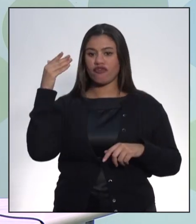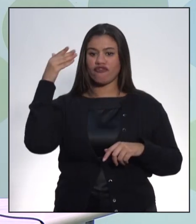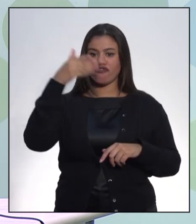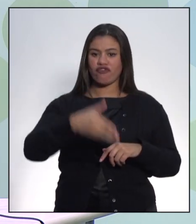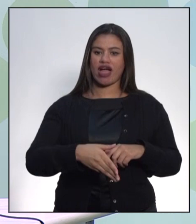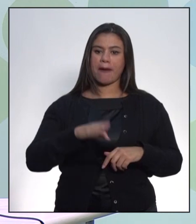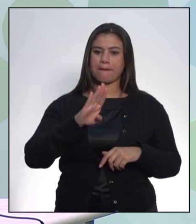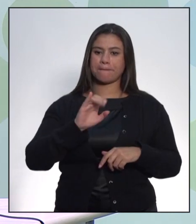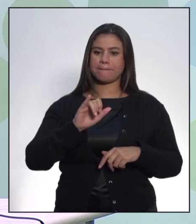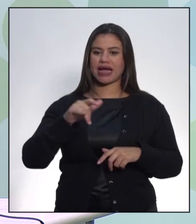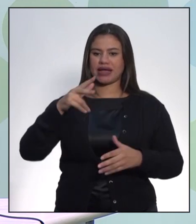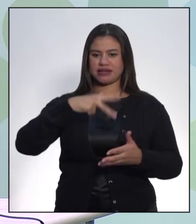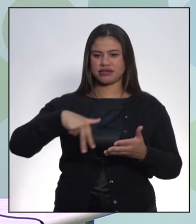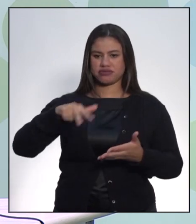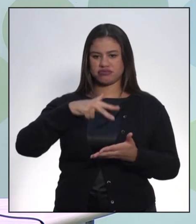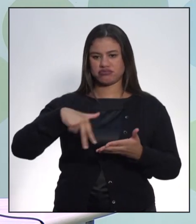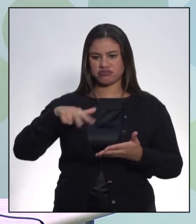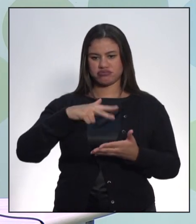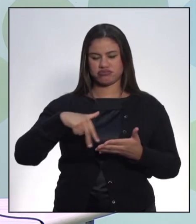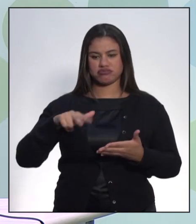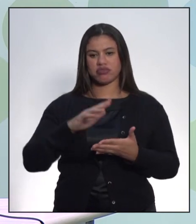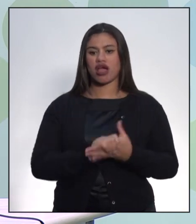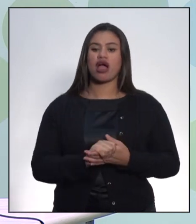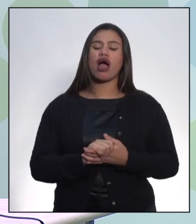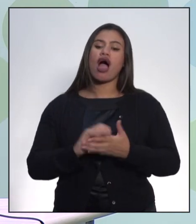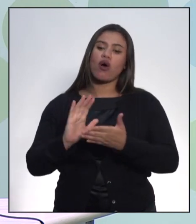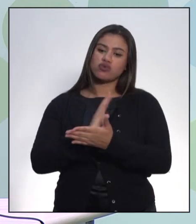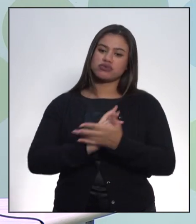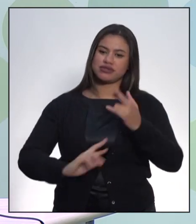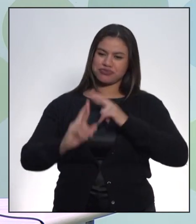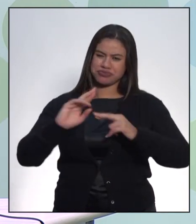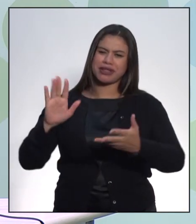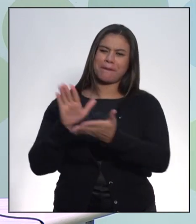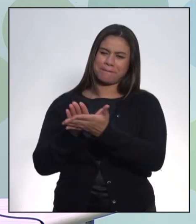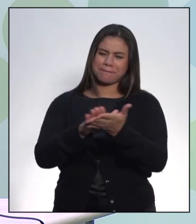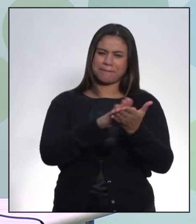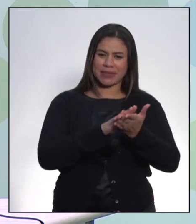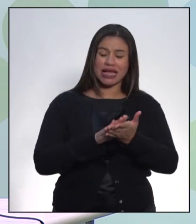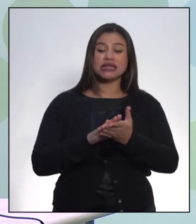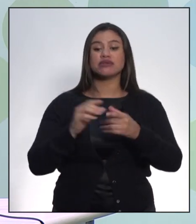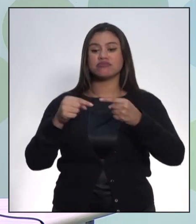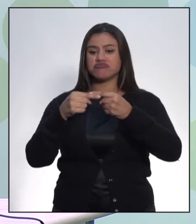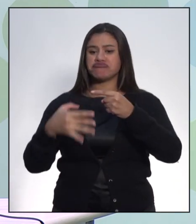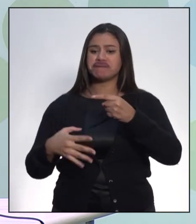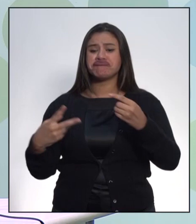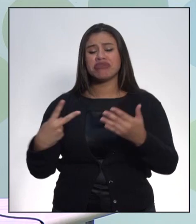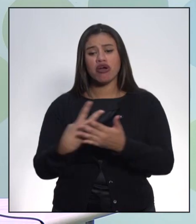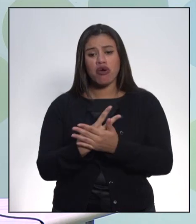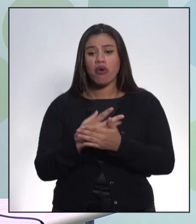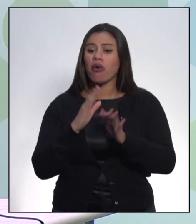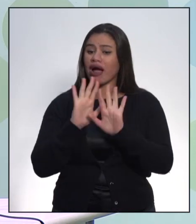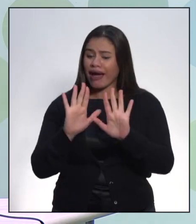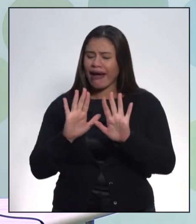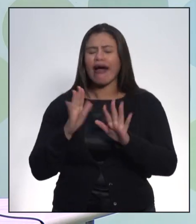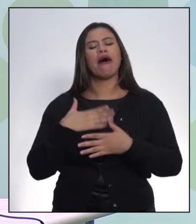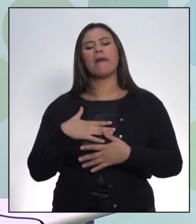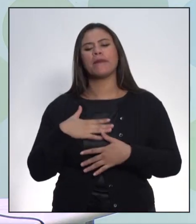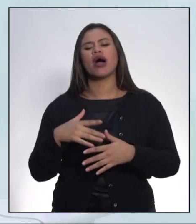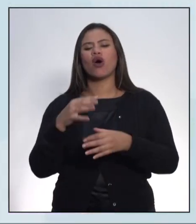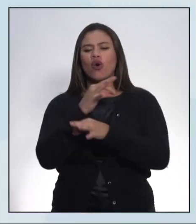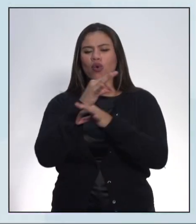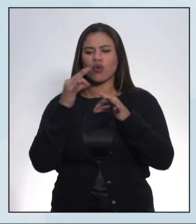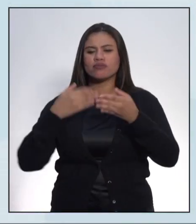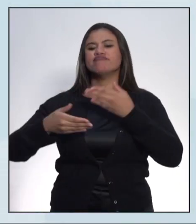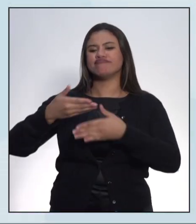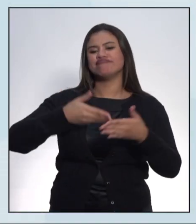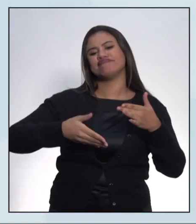nossa, parabéns. Os demais já estão interpretando, ótimo, excelentes participações, né? Na tela, por favor, o título do